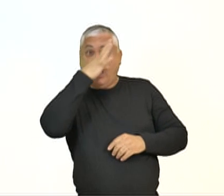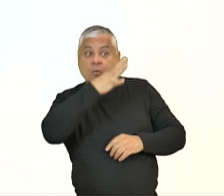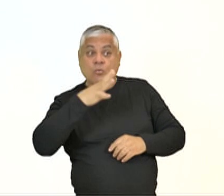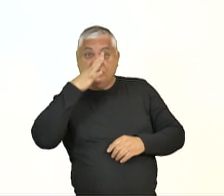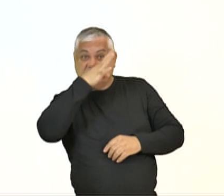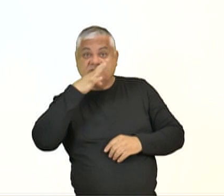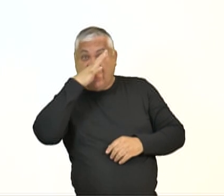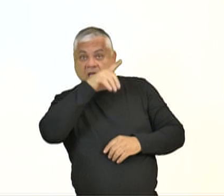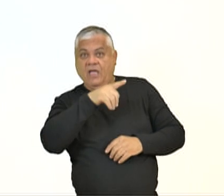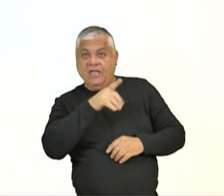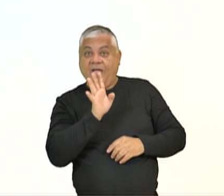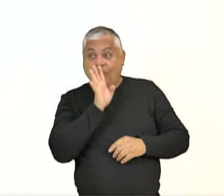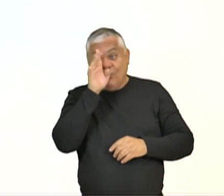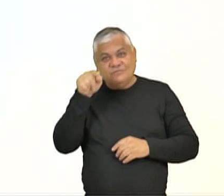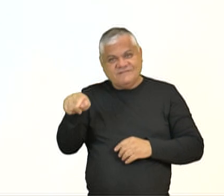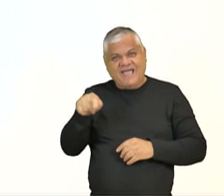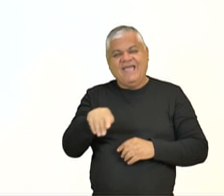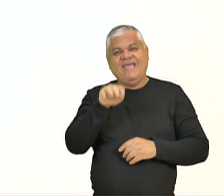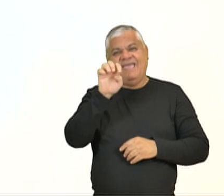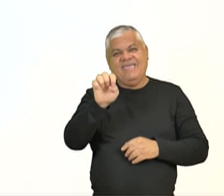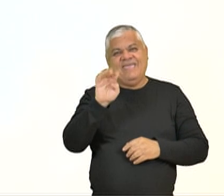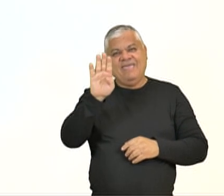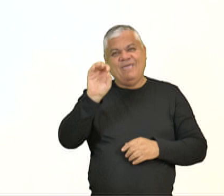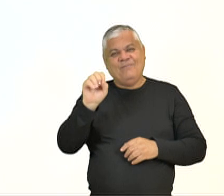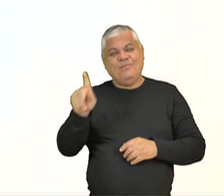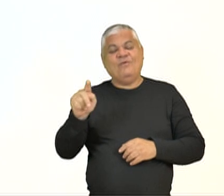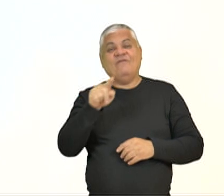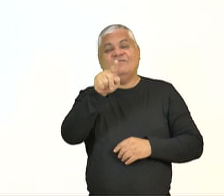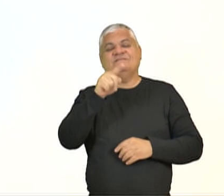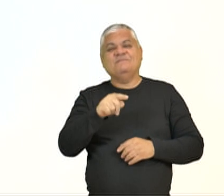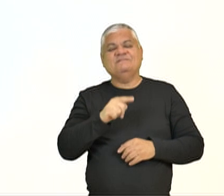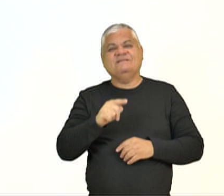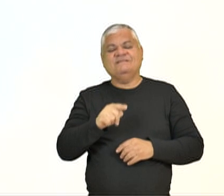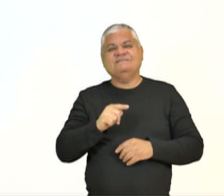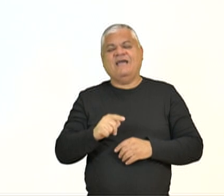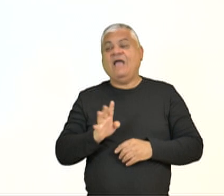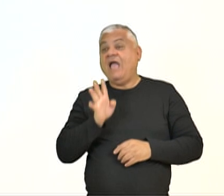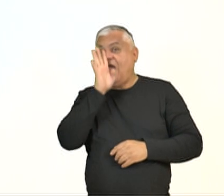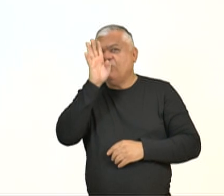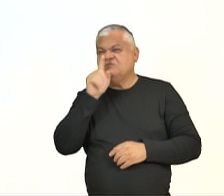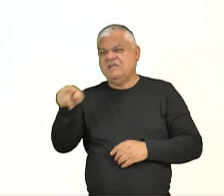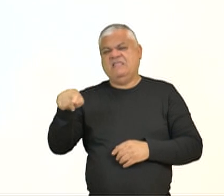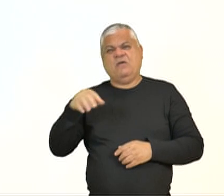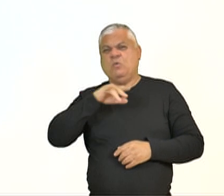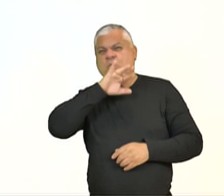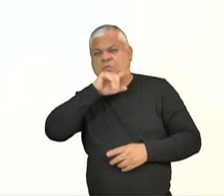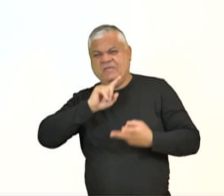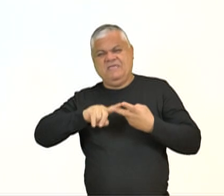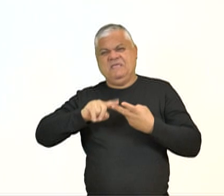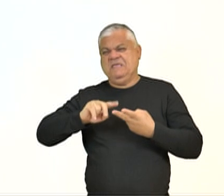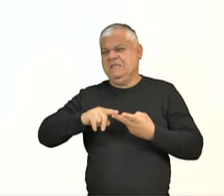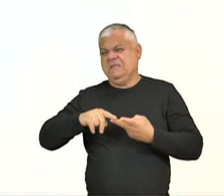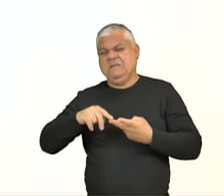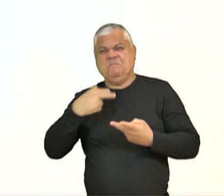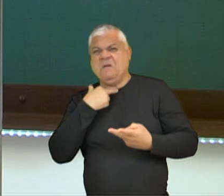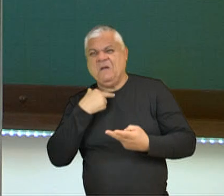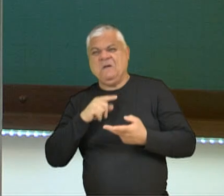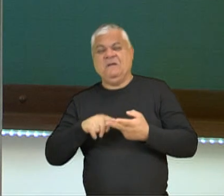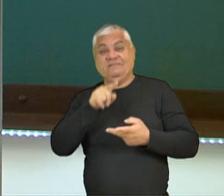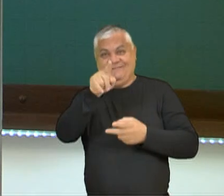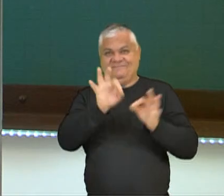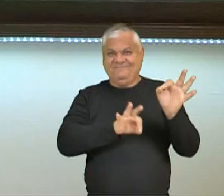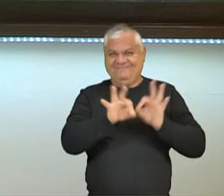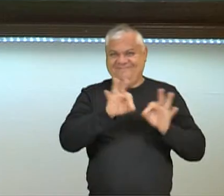de e-books. Atenção, o objetivo agora é desqualificar a leitura de e-books, né? Vamos pensar